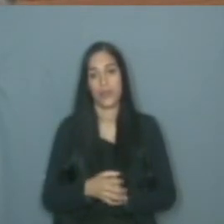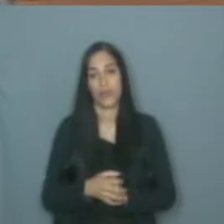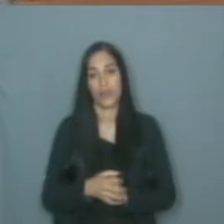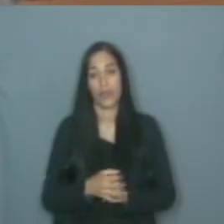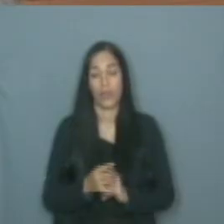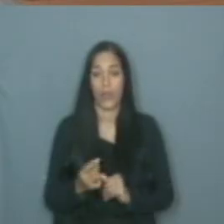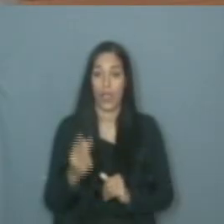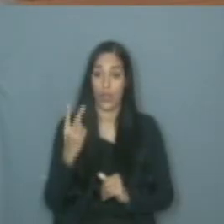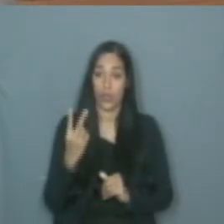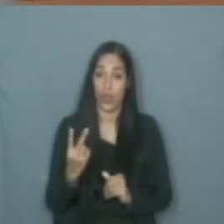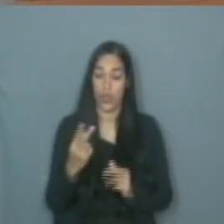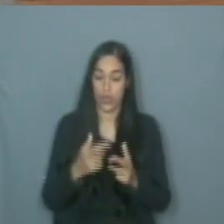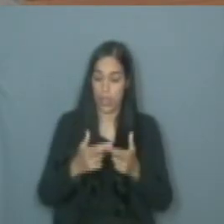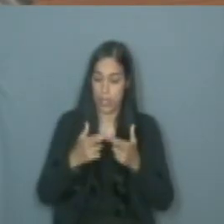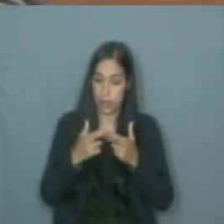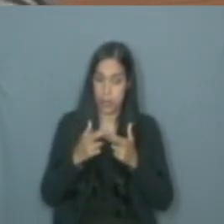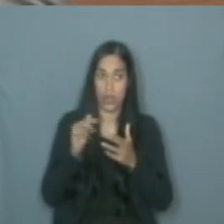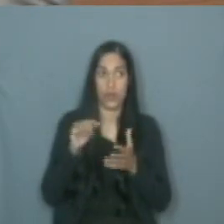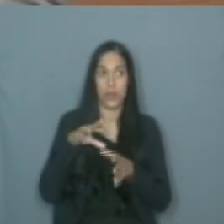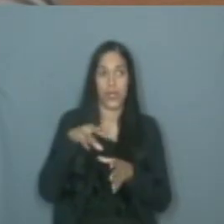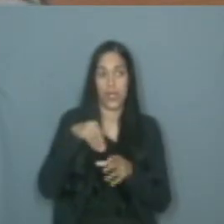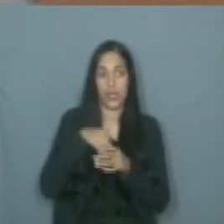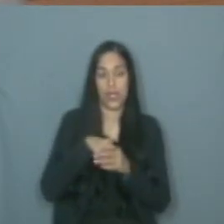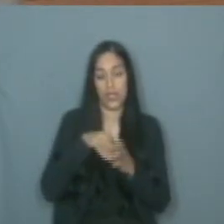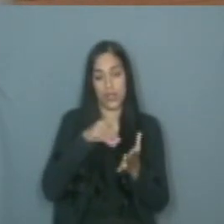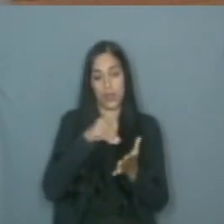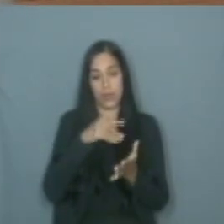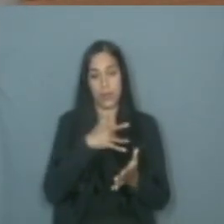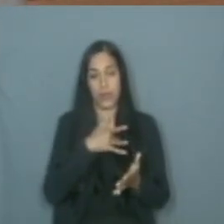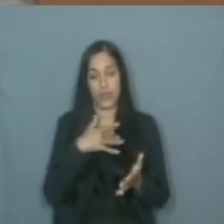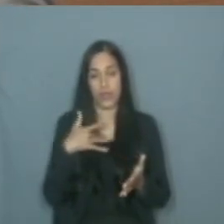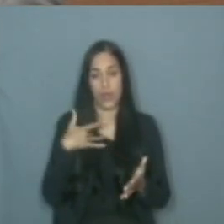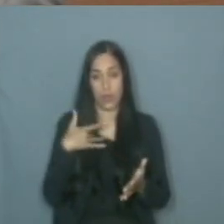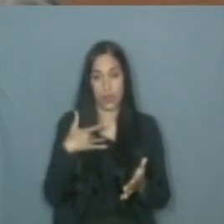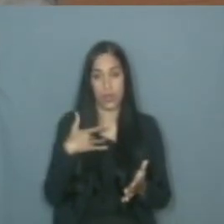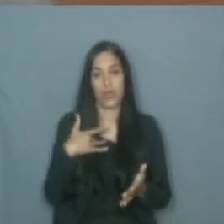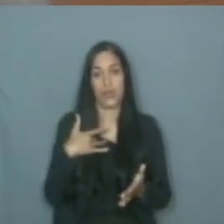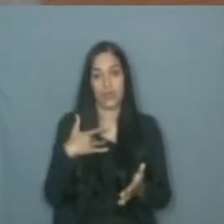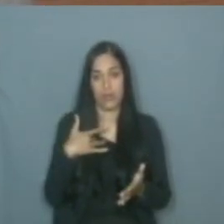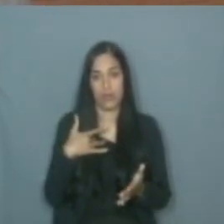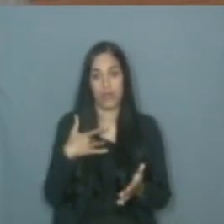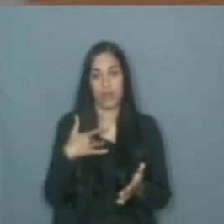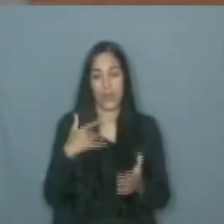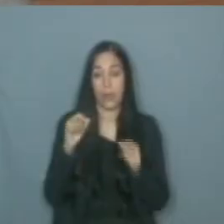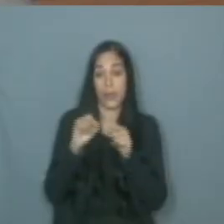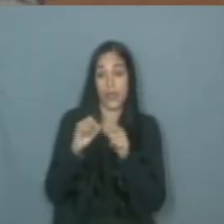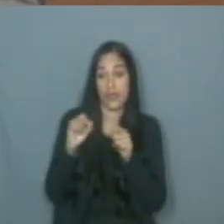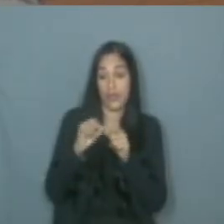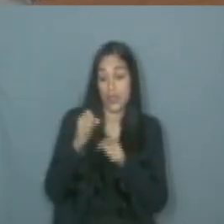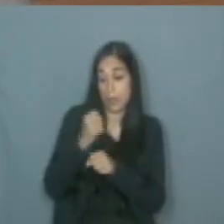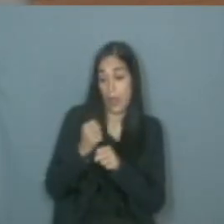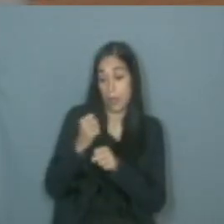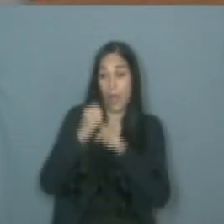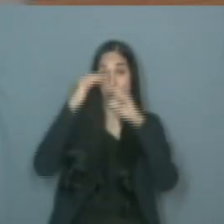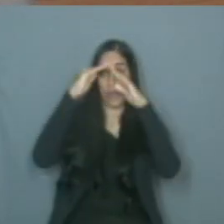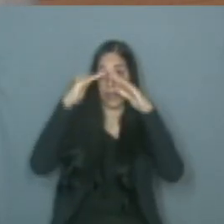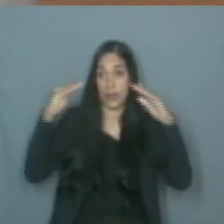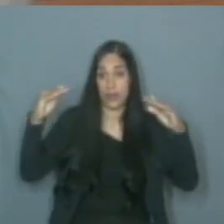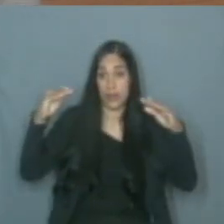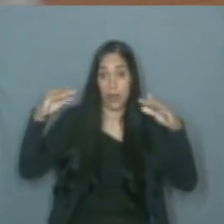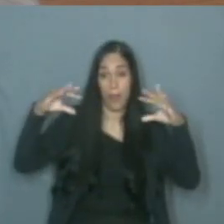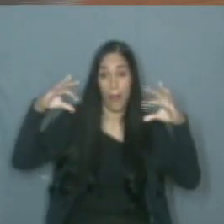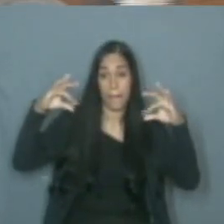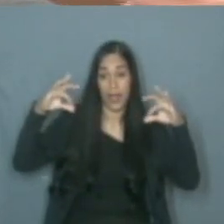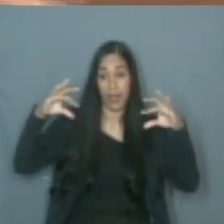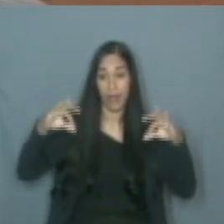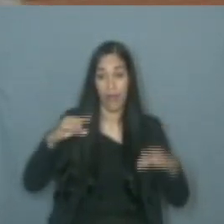essa USF, para que se refaça o trabalho do teto, do telhado, na verdade, da USF, porque está vazando em todo canto. Está